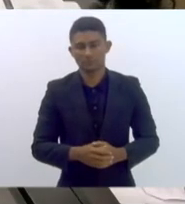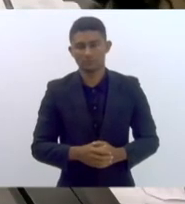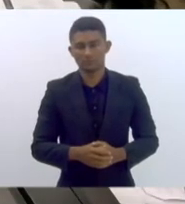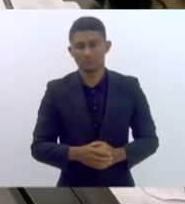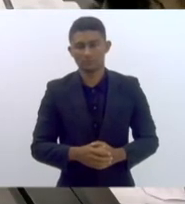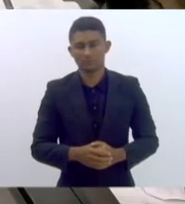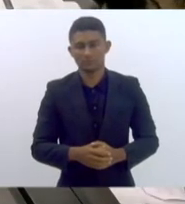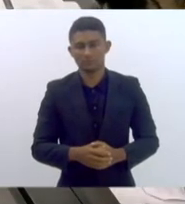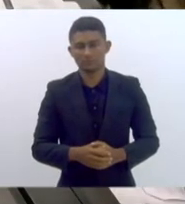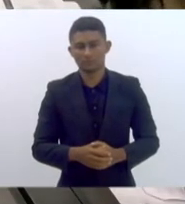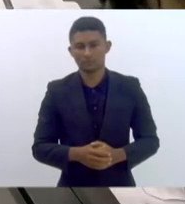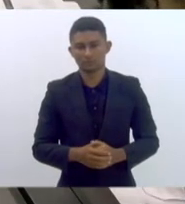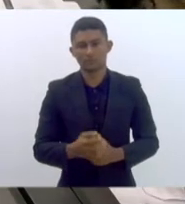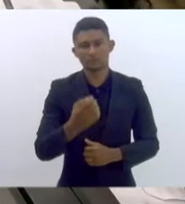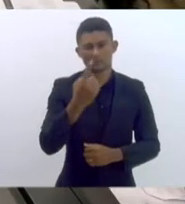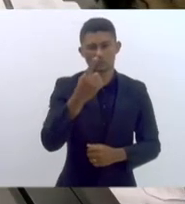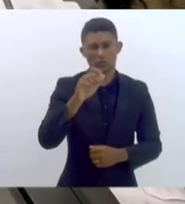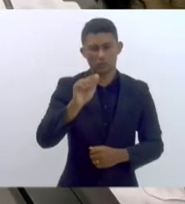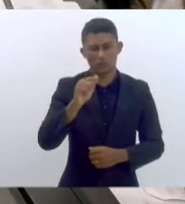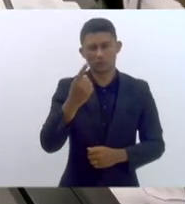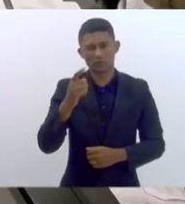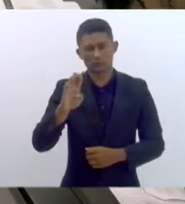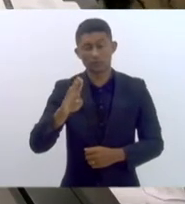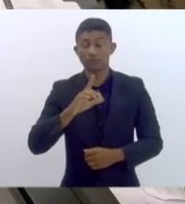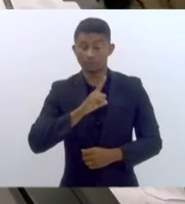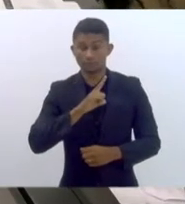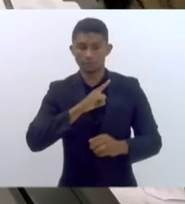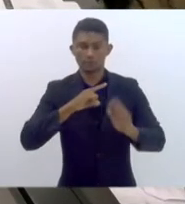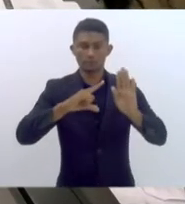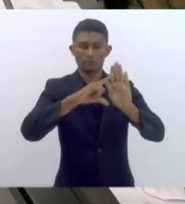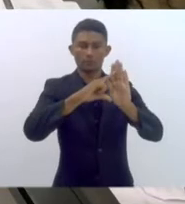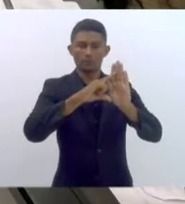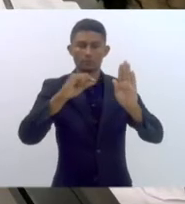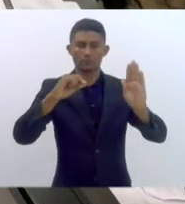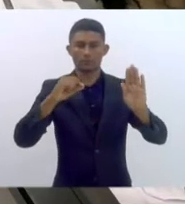Um A, um B. É. Aí tem o artigo 3º.